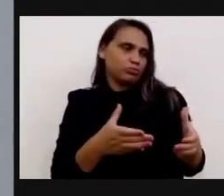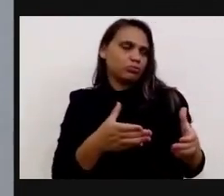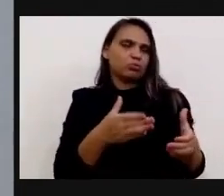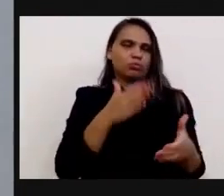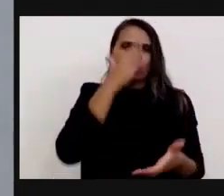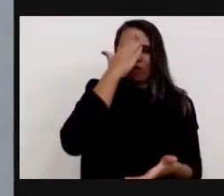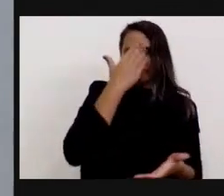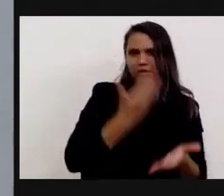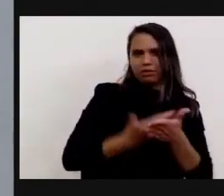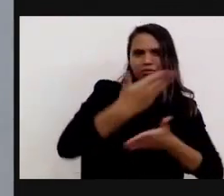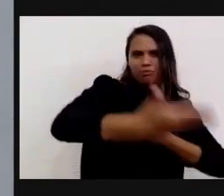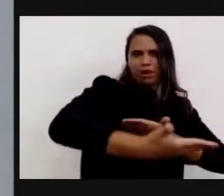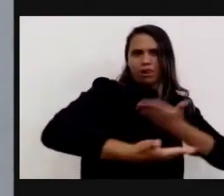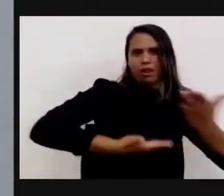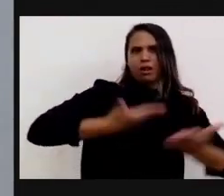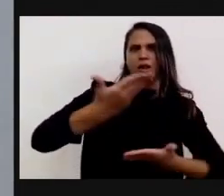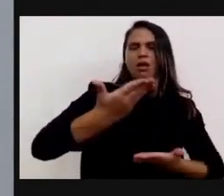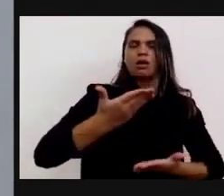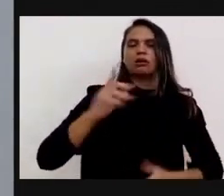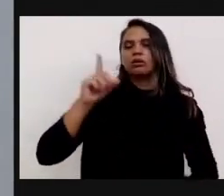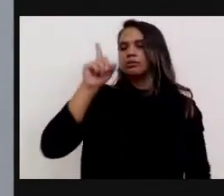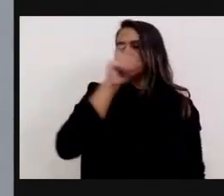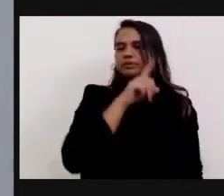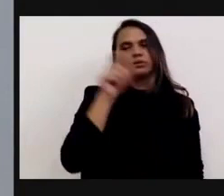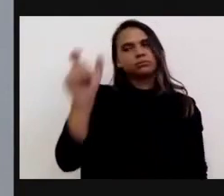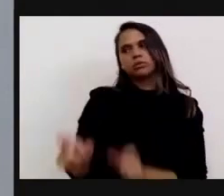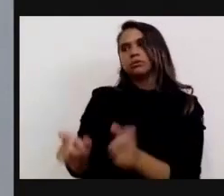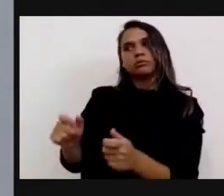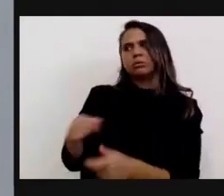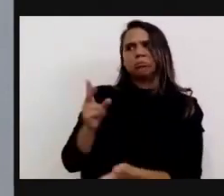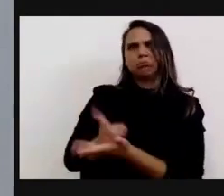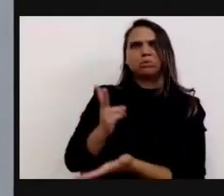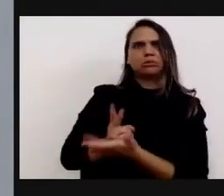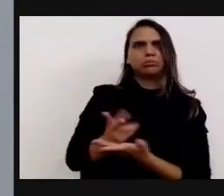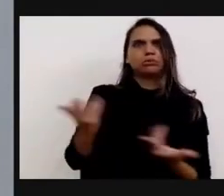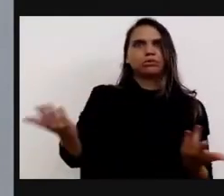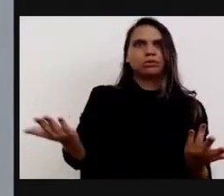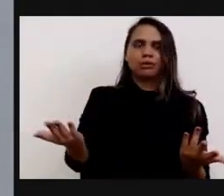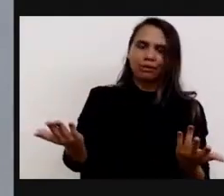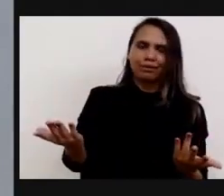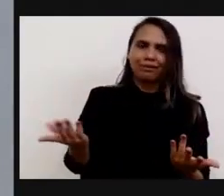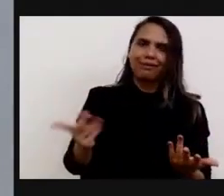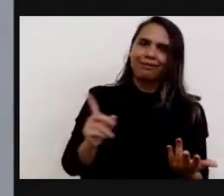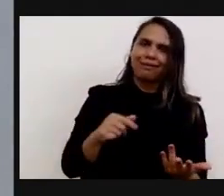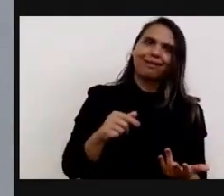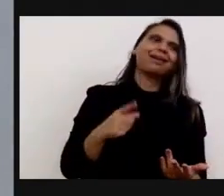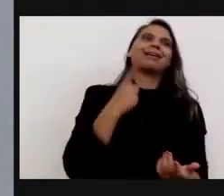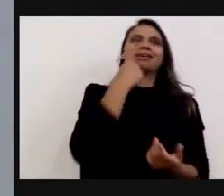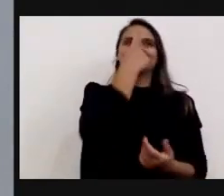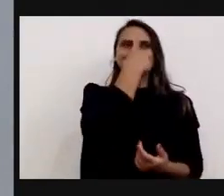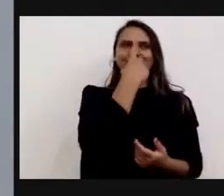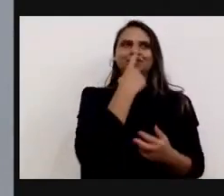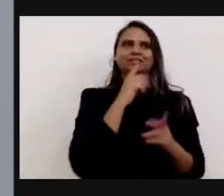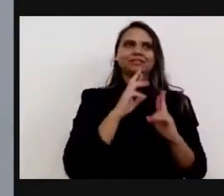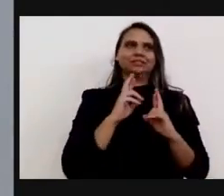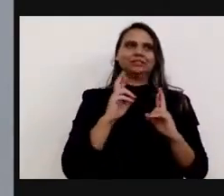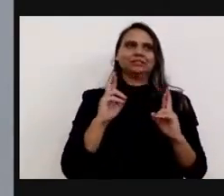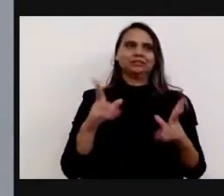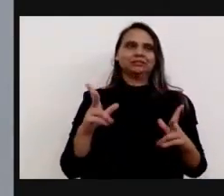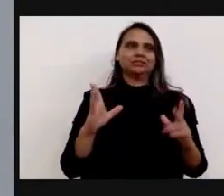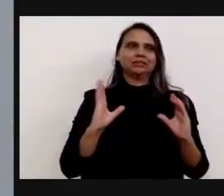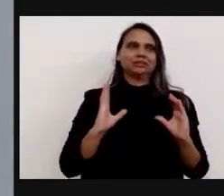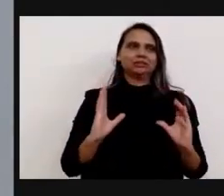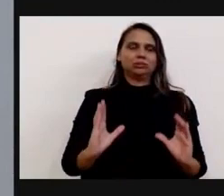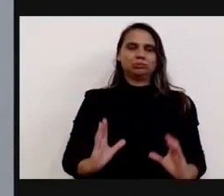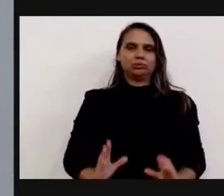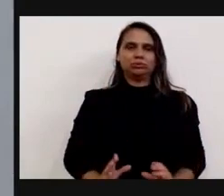na confiança que a gente tem e o mais difícil pessoas gente a gente sabe a mesma coisa é difícil perfis comportamentais de velhas diferenças